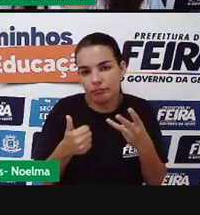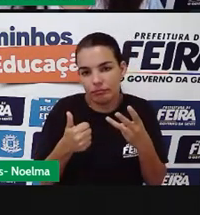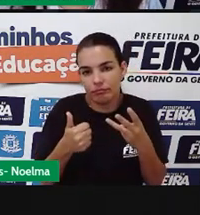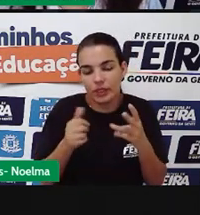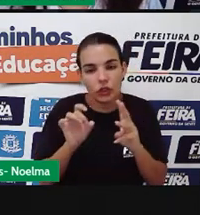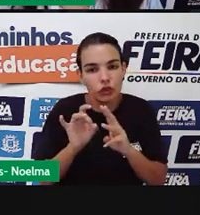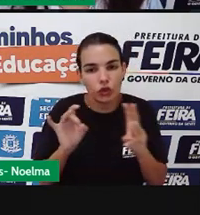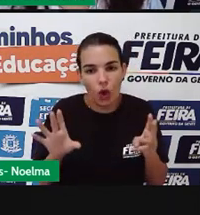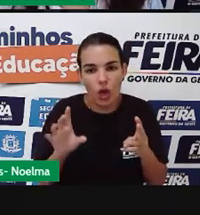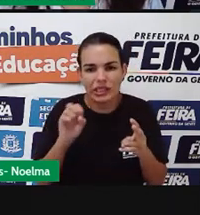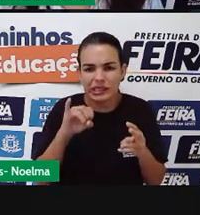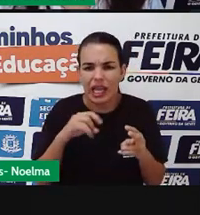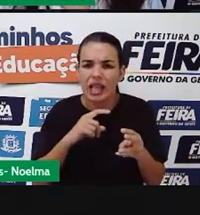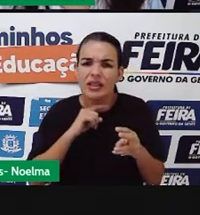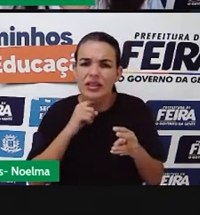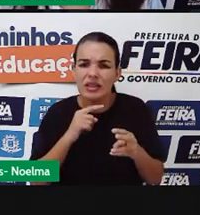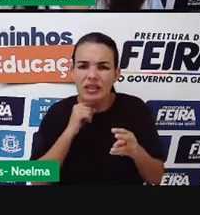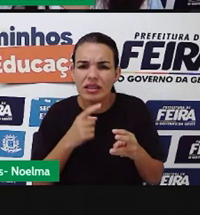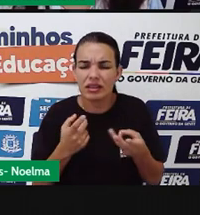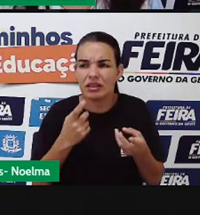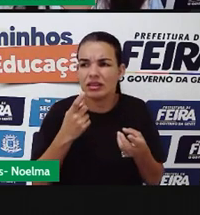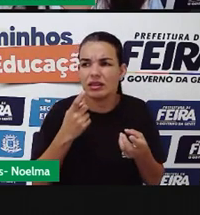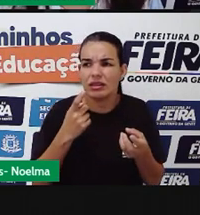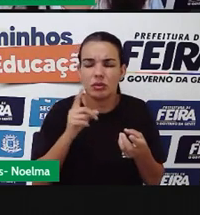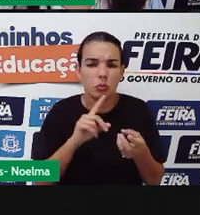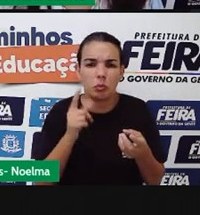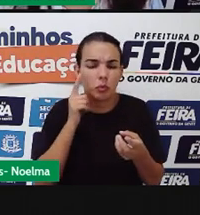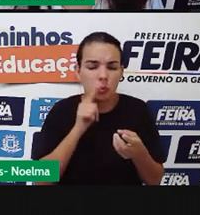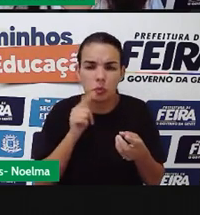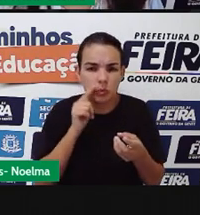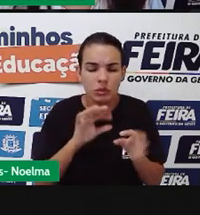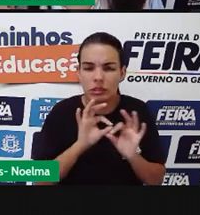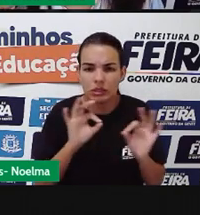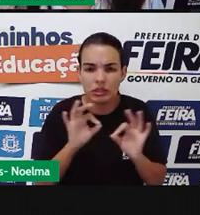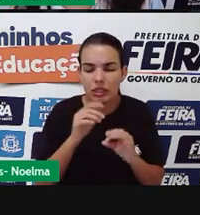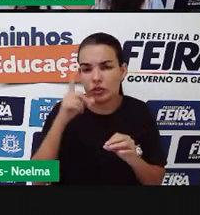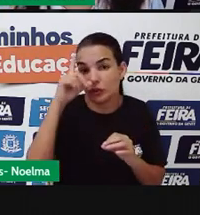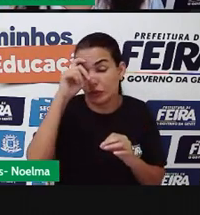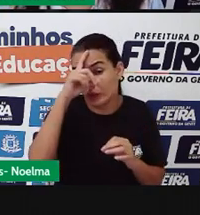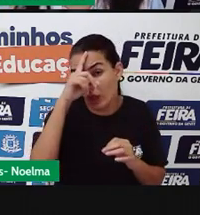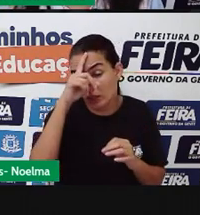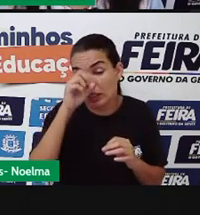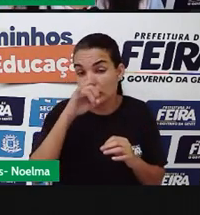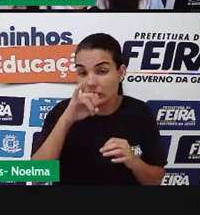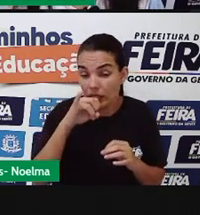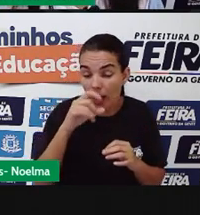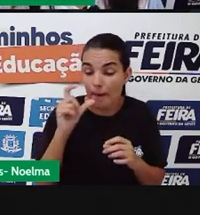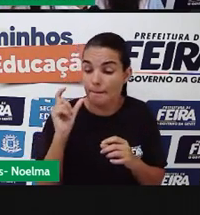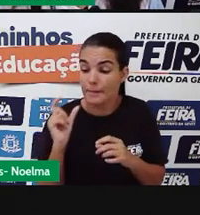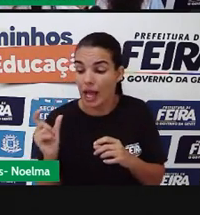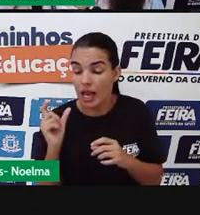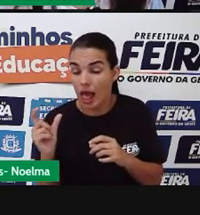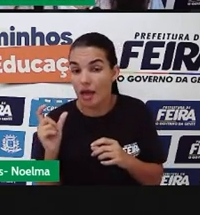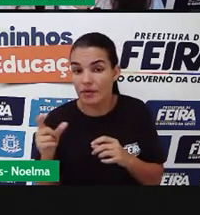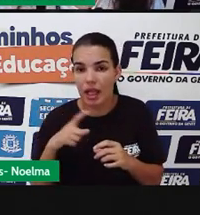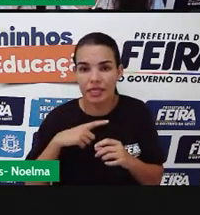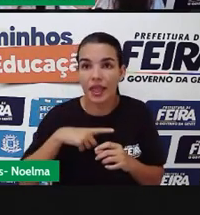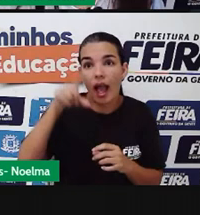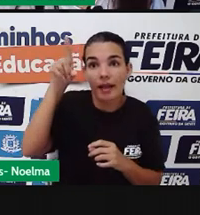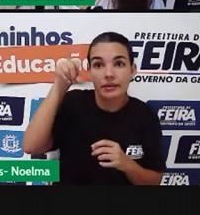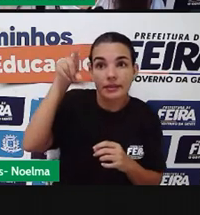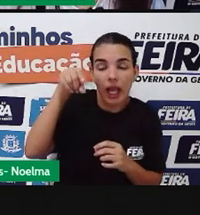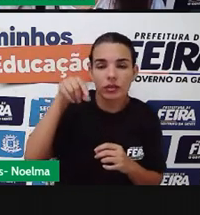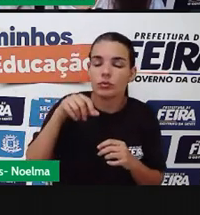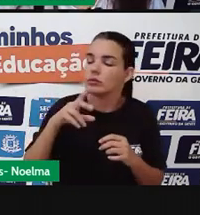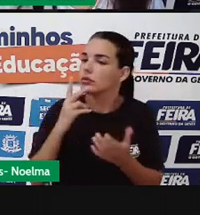em encontrar qual é a sílaba tônica, primeira dica: a sílaba tônica, se a palavra for acentuada, a sílaba tônica sempre vai